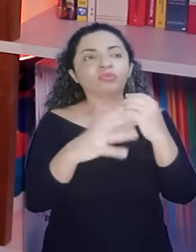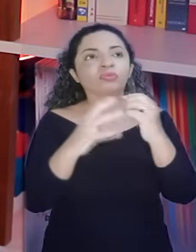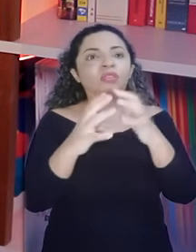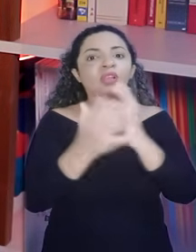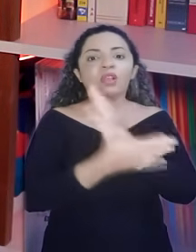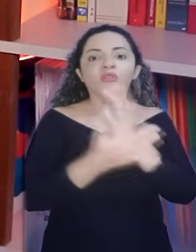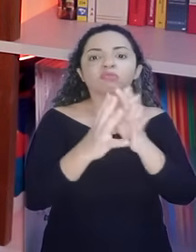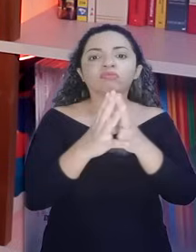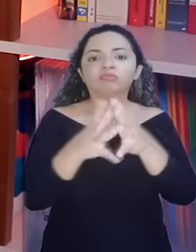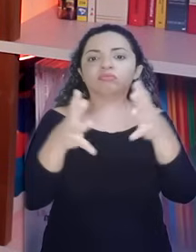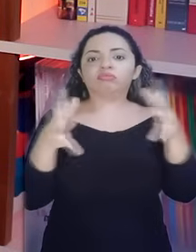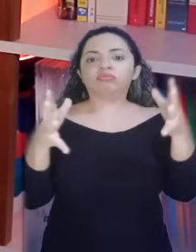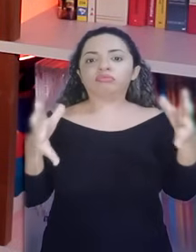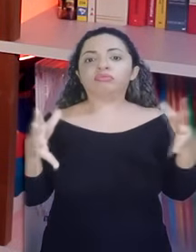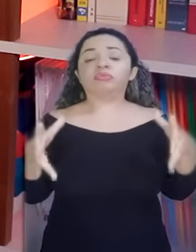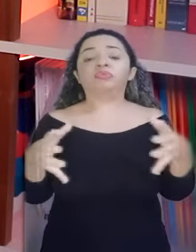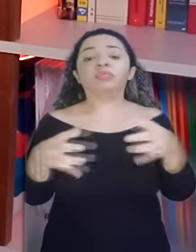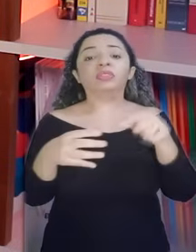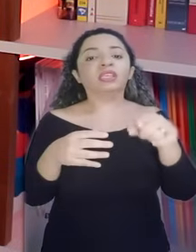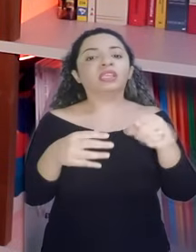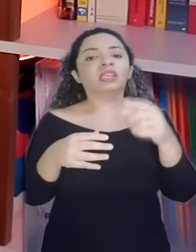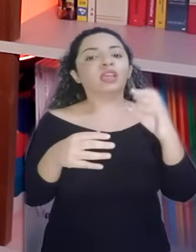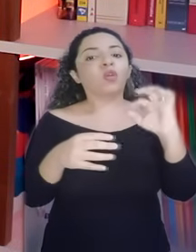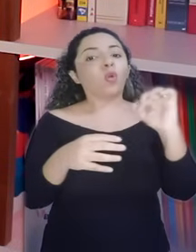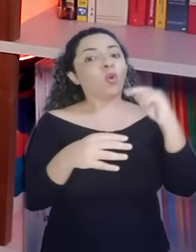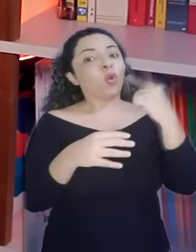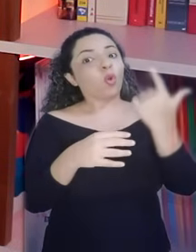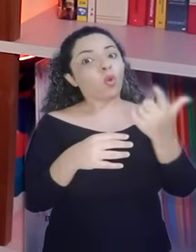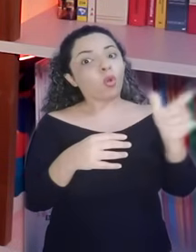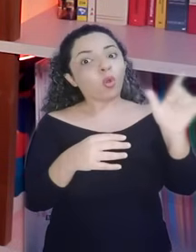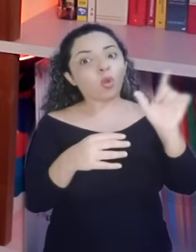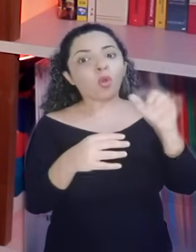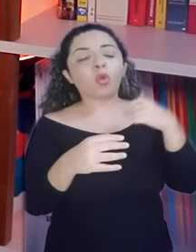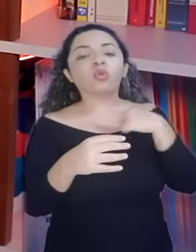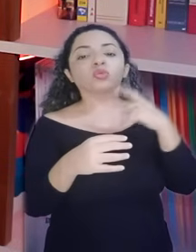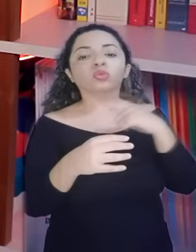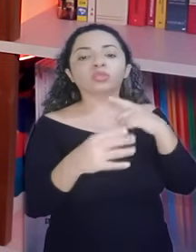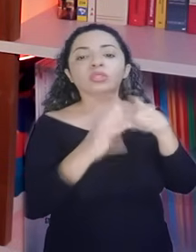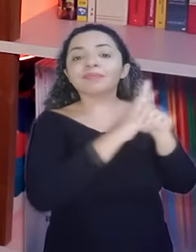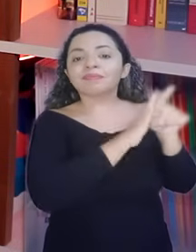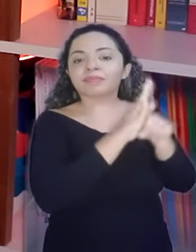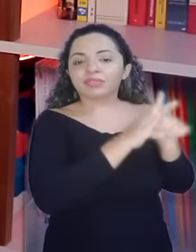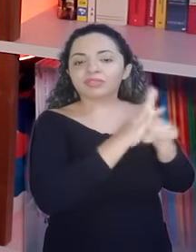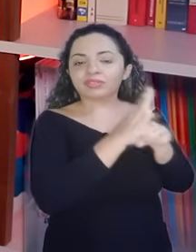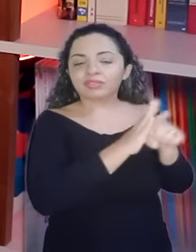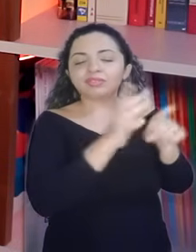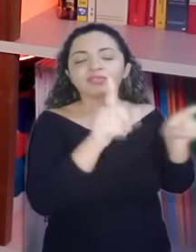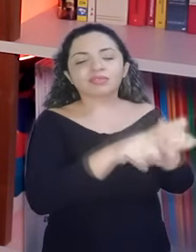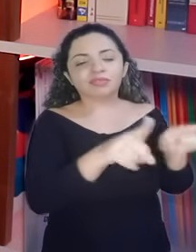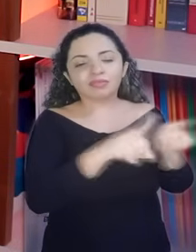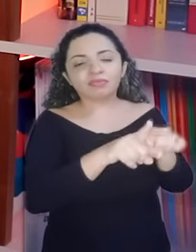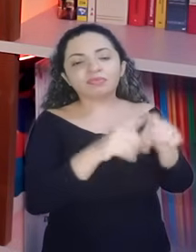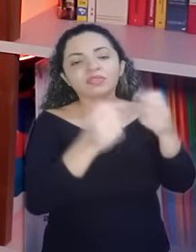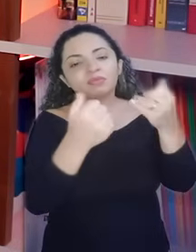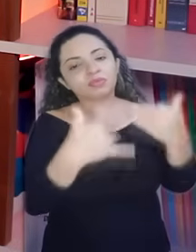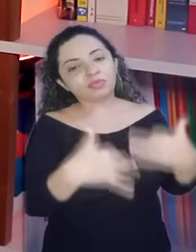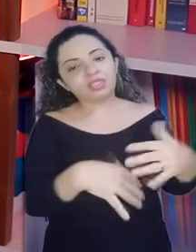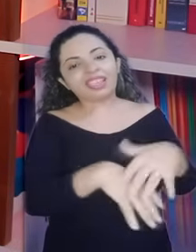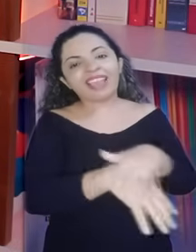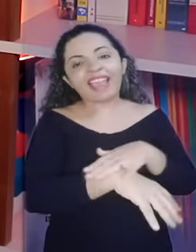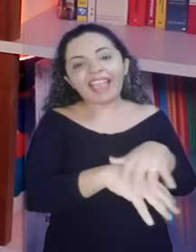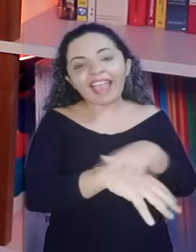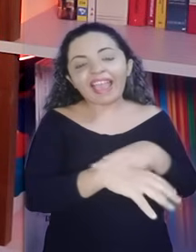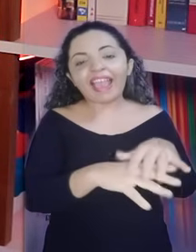Ruth Cardoso, por exemplo, sobre questões envolvendo feminismo, raça, gênero. Enfim, é um livro muito interessante para a gente